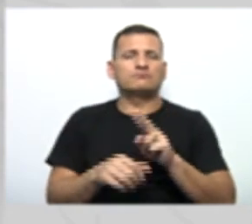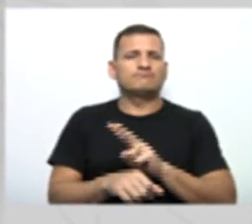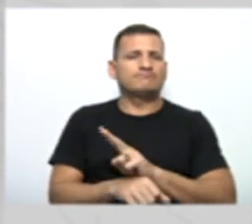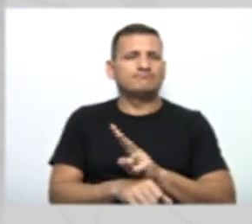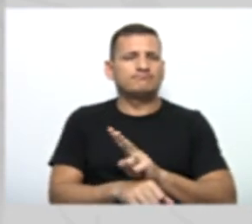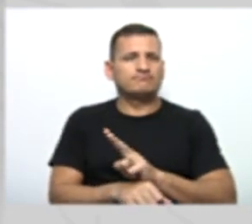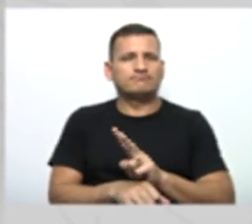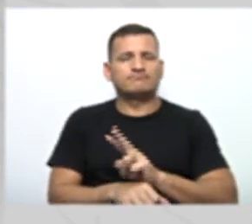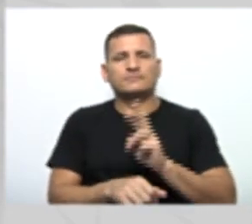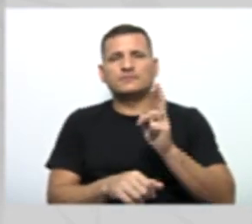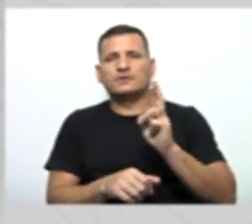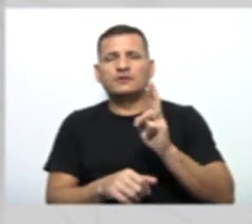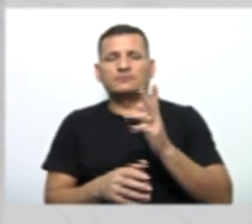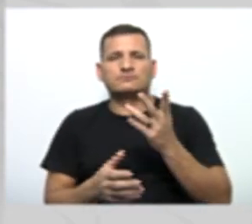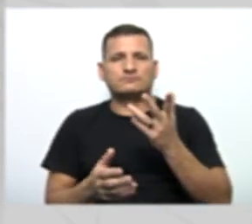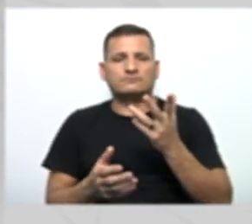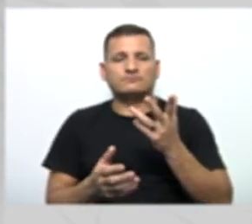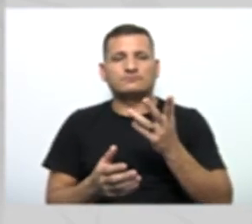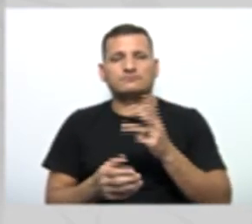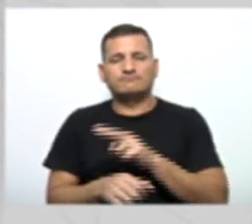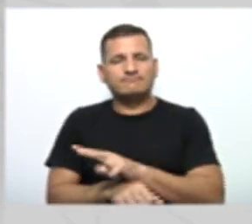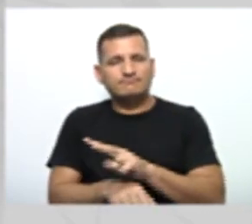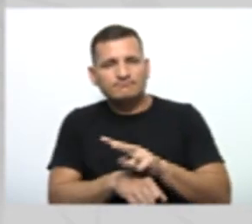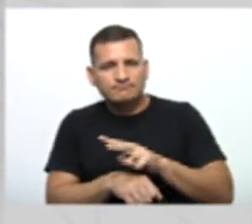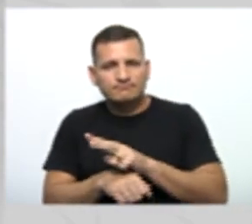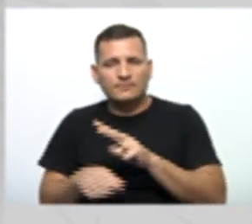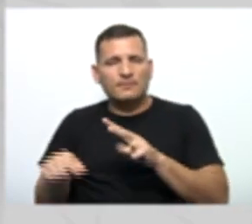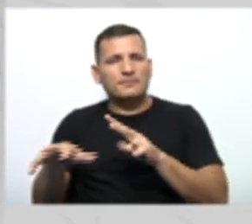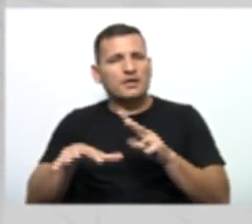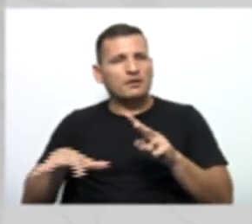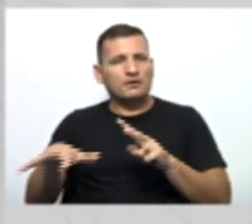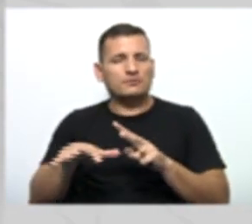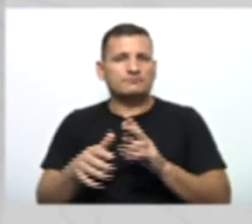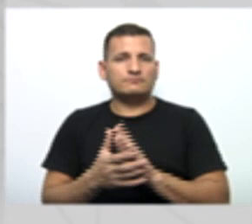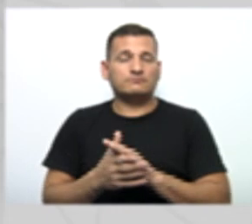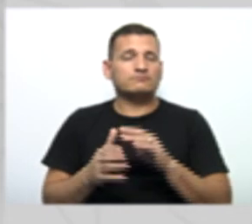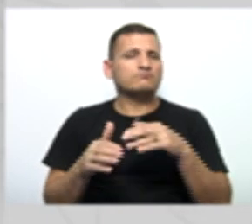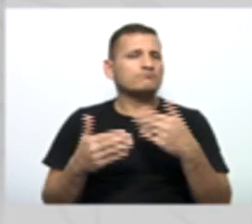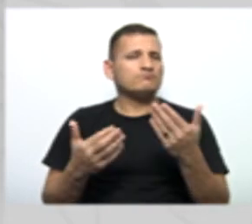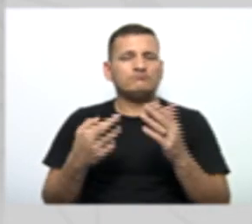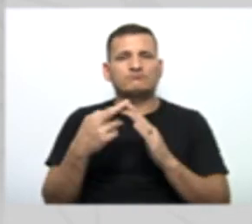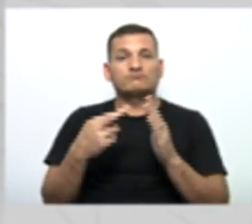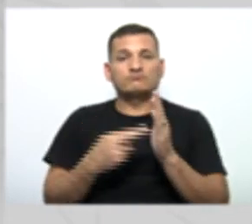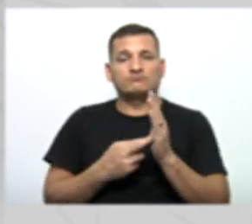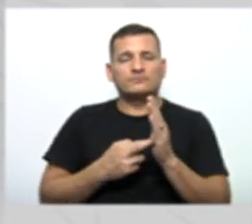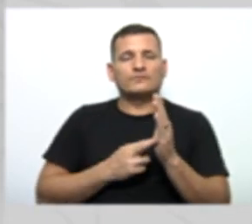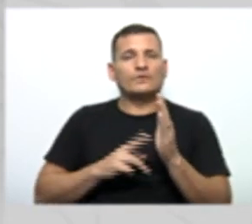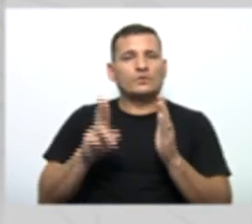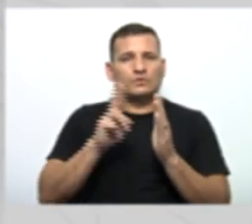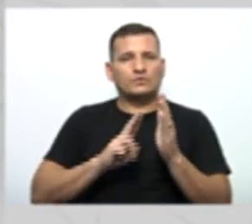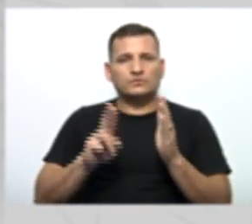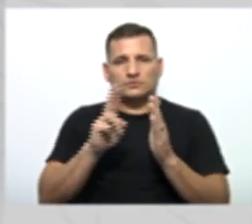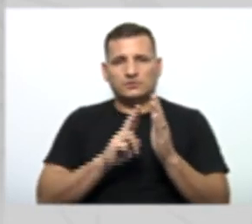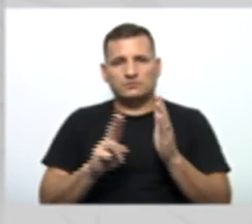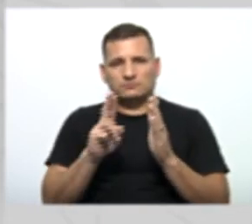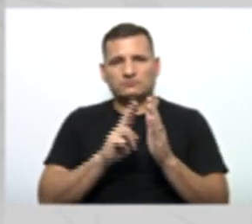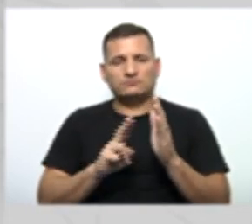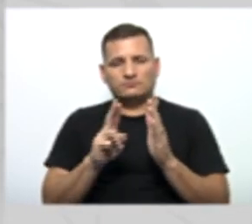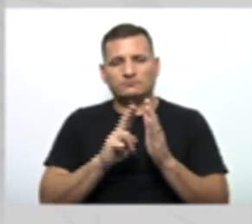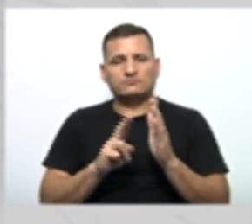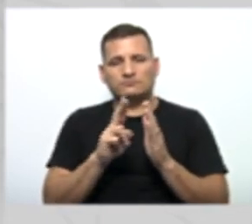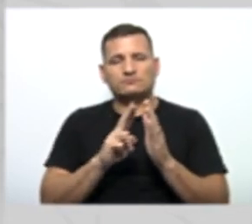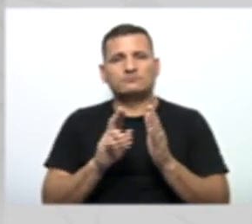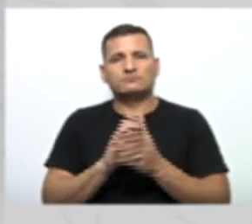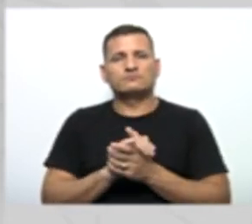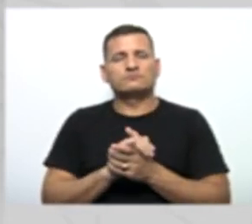como o meio ambiente está sendo cuidado? Que diretrizes são utilizadas para se fazer para